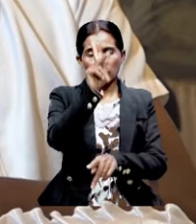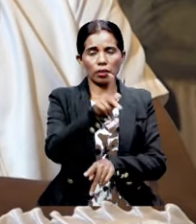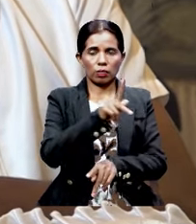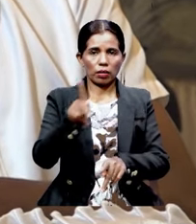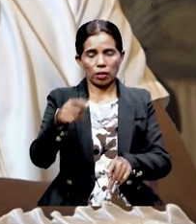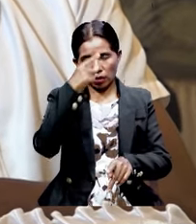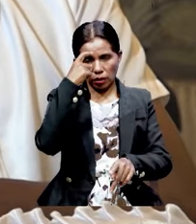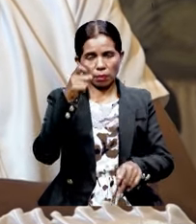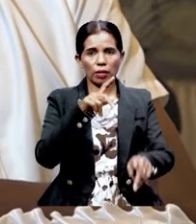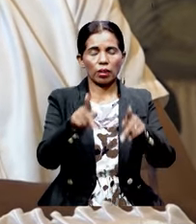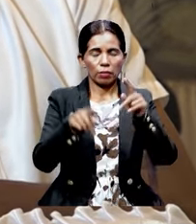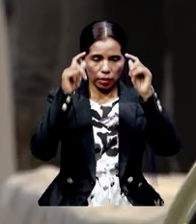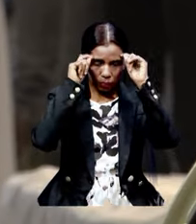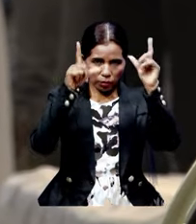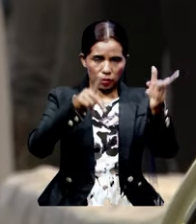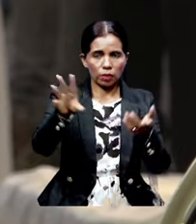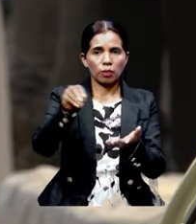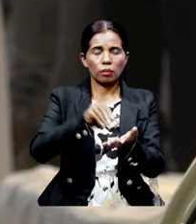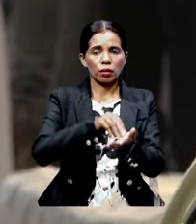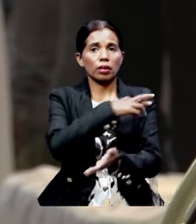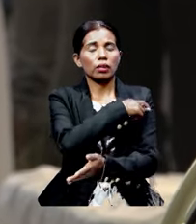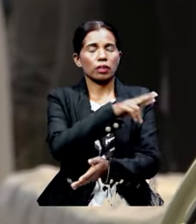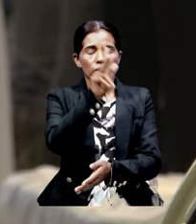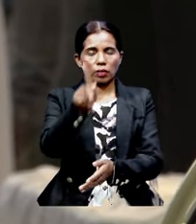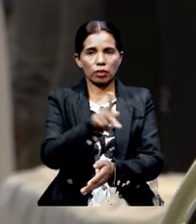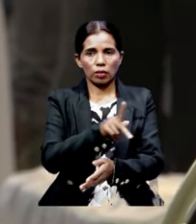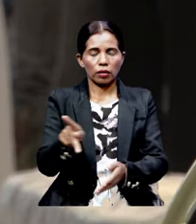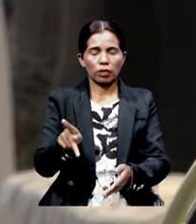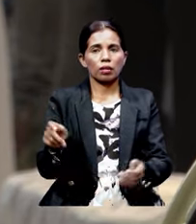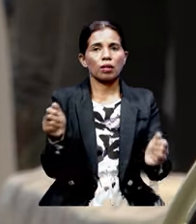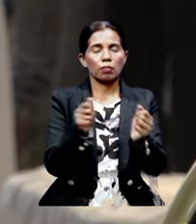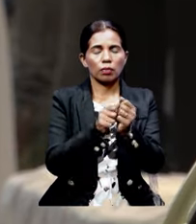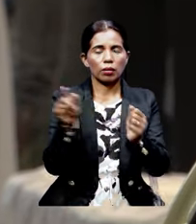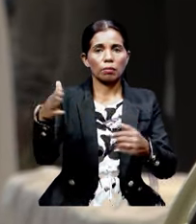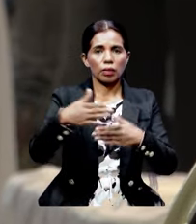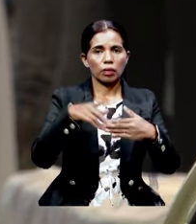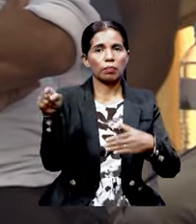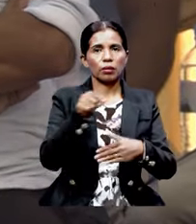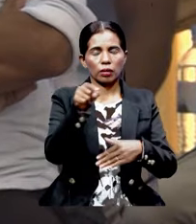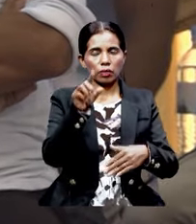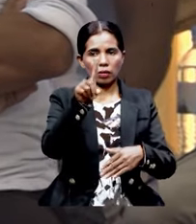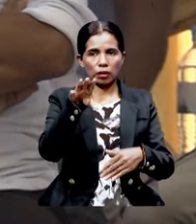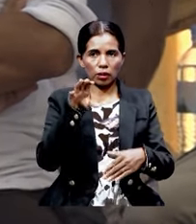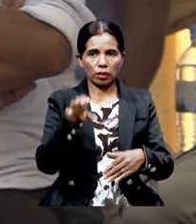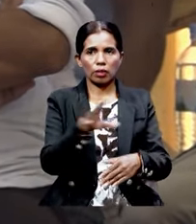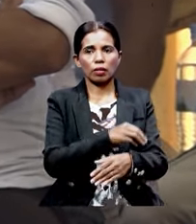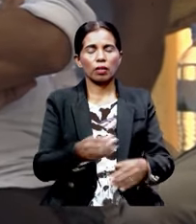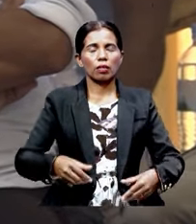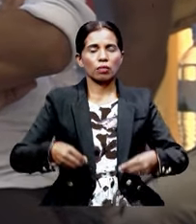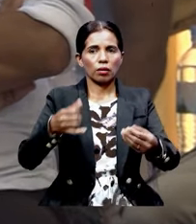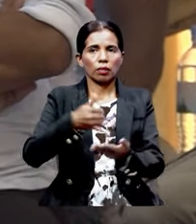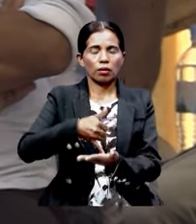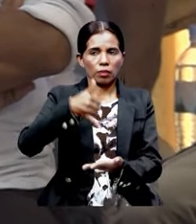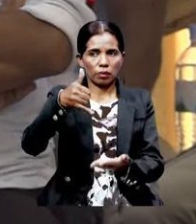maioria do povo Timor-Leste adota a religião católica, 20% a torcida. Se festado a Tolia Hirakne, a foi na tribu prêmio a Manana